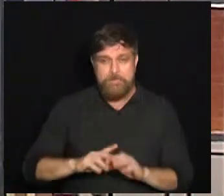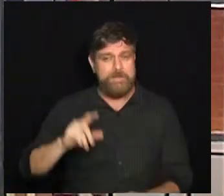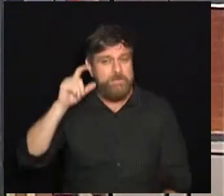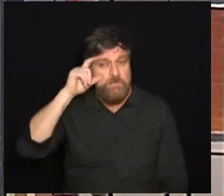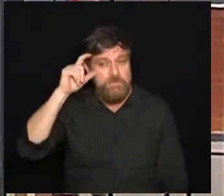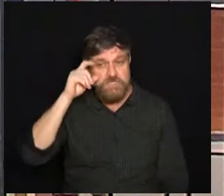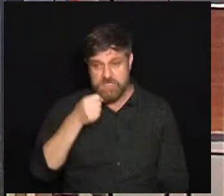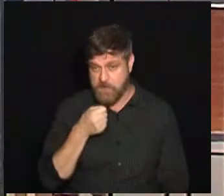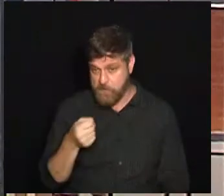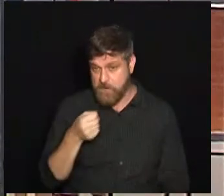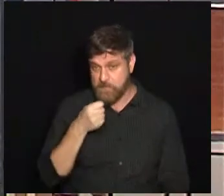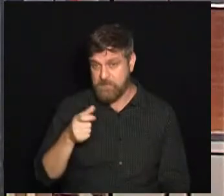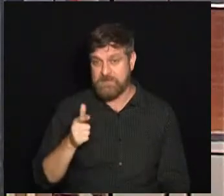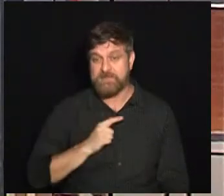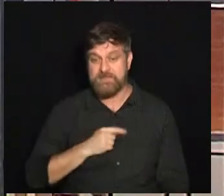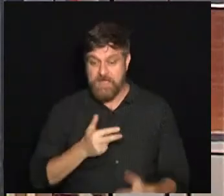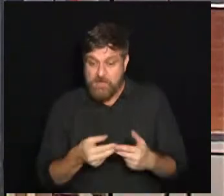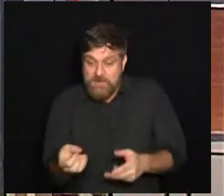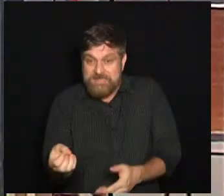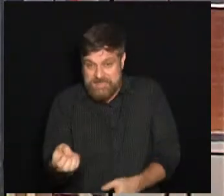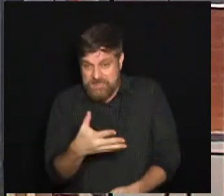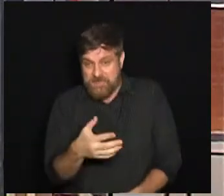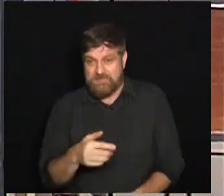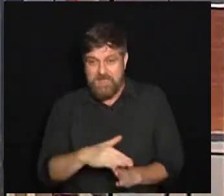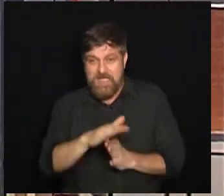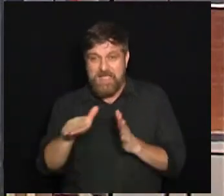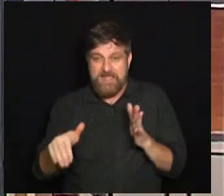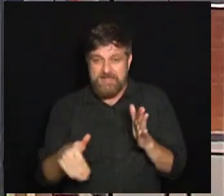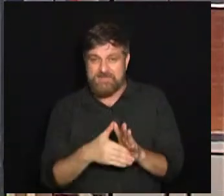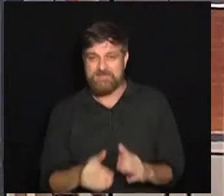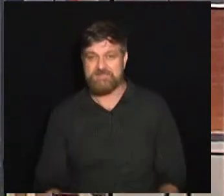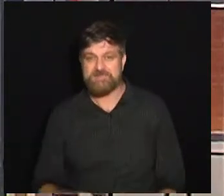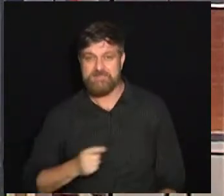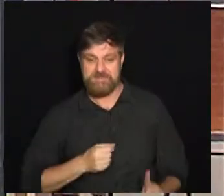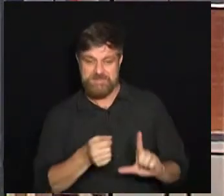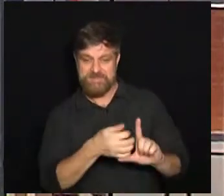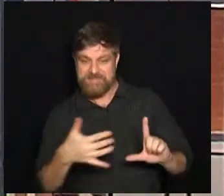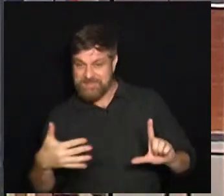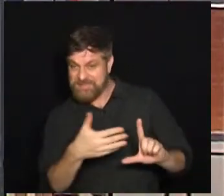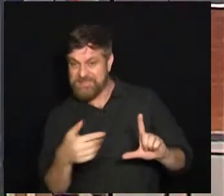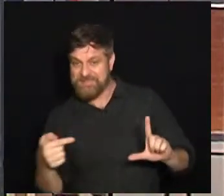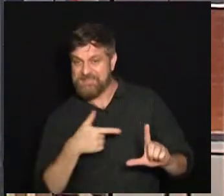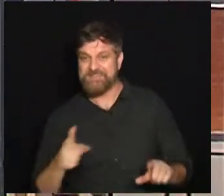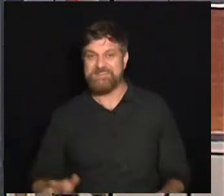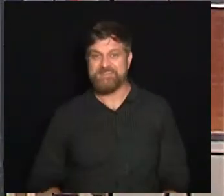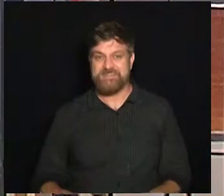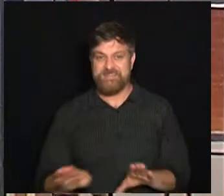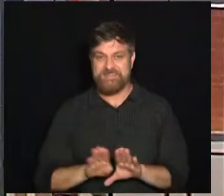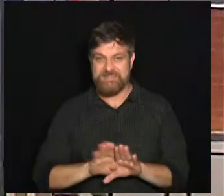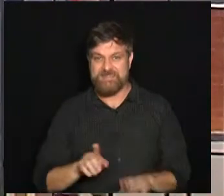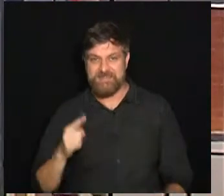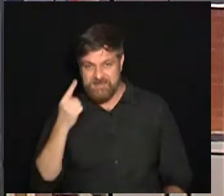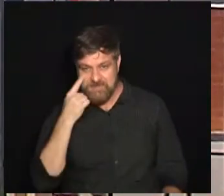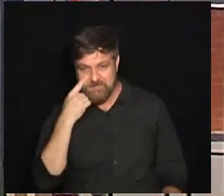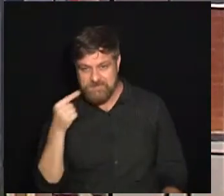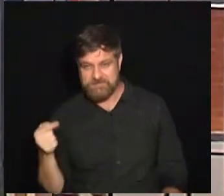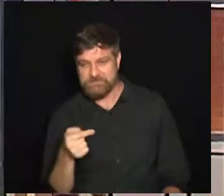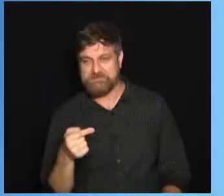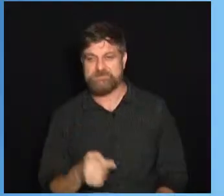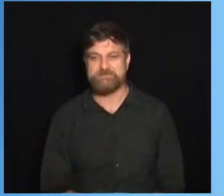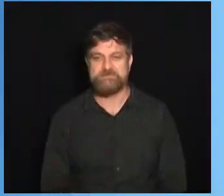Michel Amorim traz uma novidade, tudo sobre as séries que estão chegando nos serviços de streaming. Confira